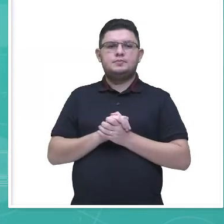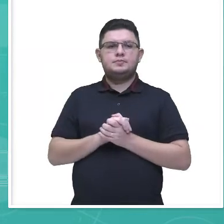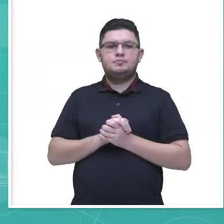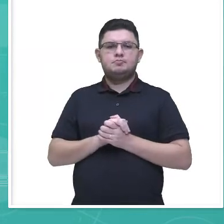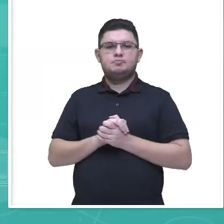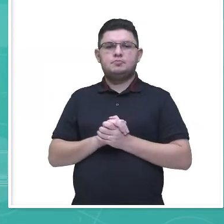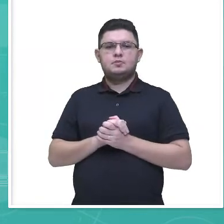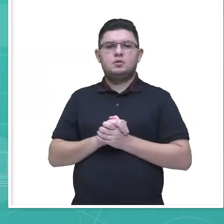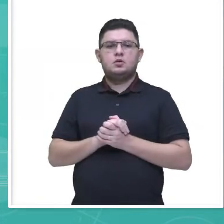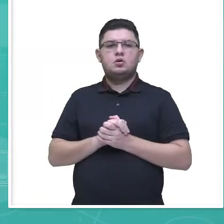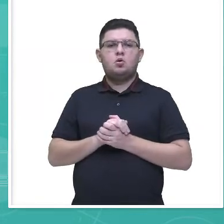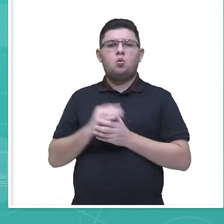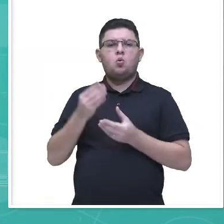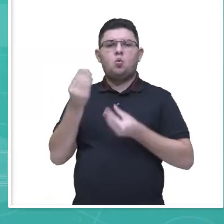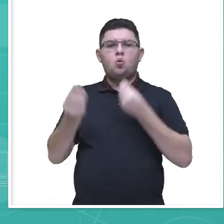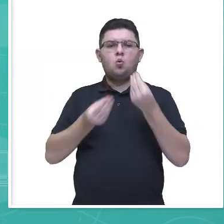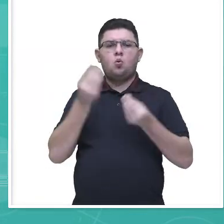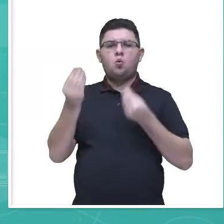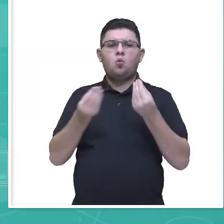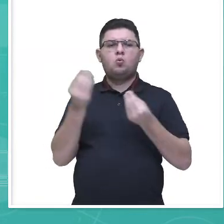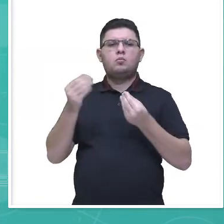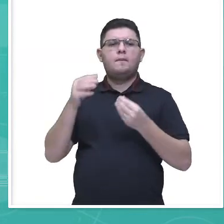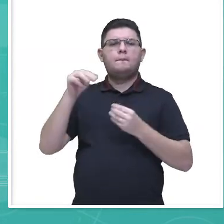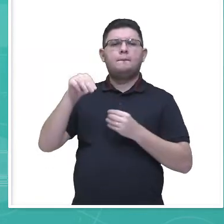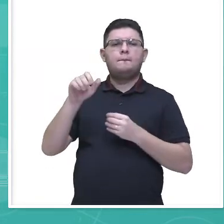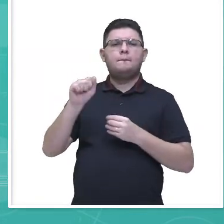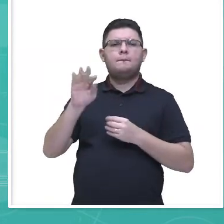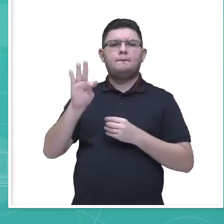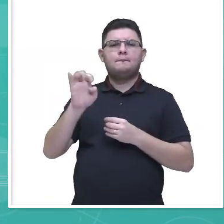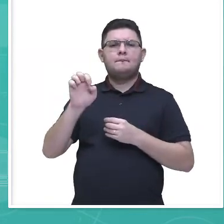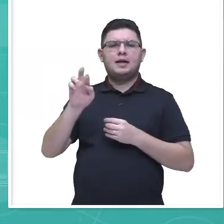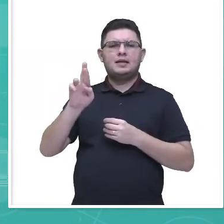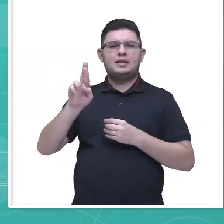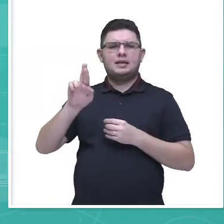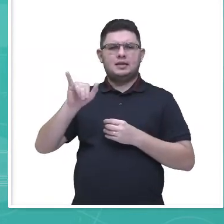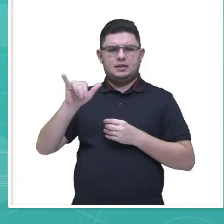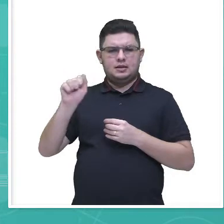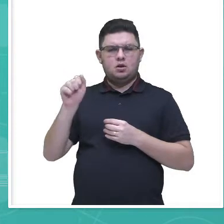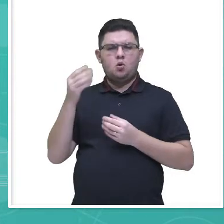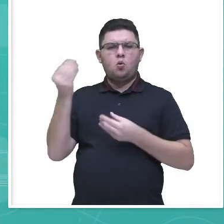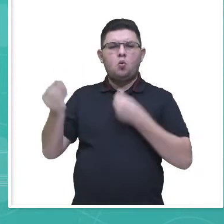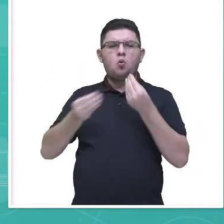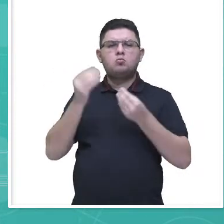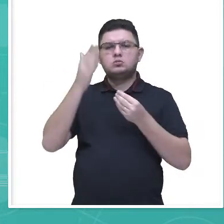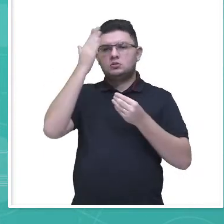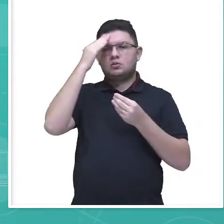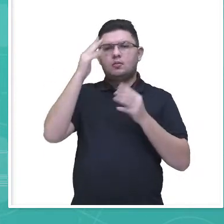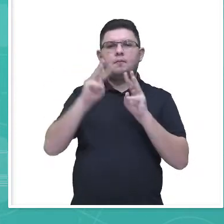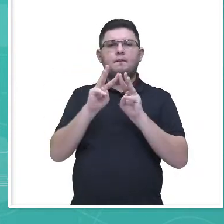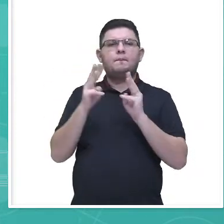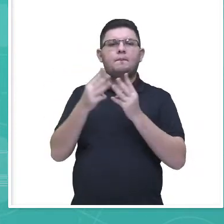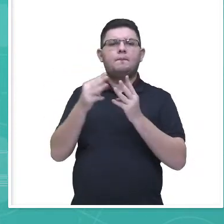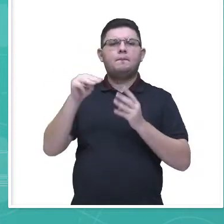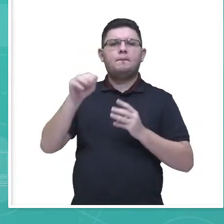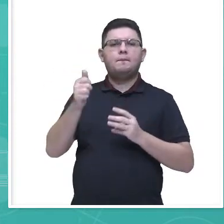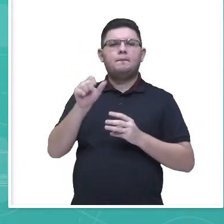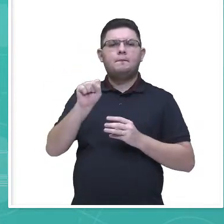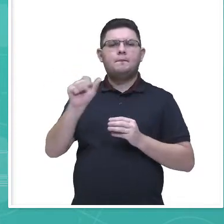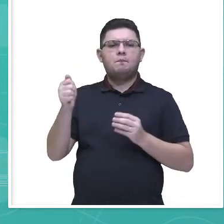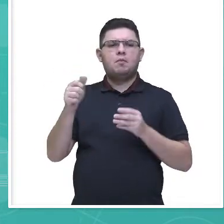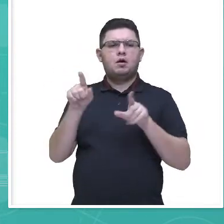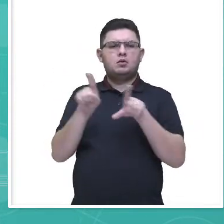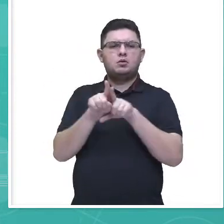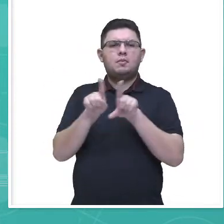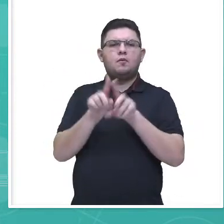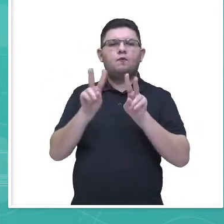vai calcular o volume, a massa desses determinados corpos aí, por exemplo? Então, olha lá, como nós já vimos, matéria é